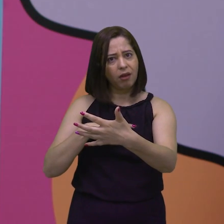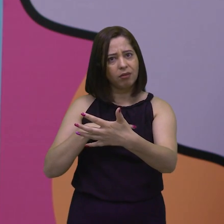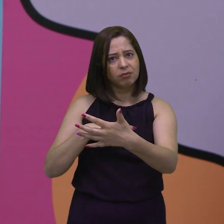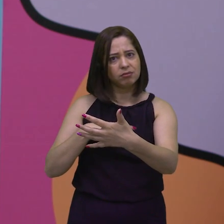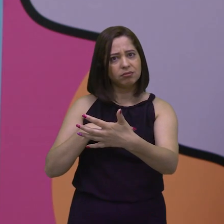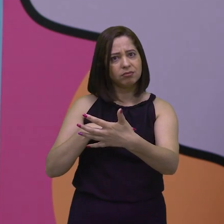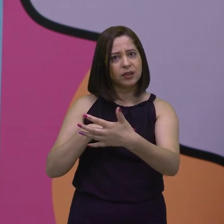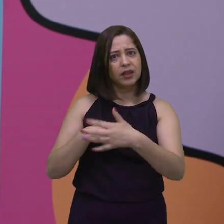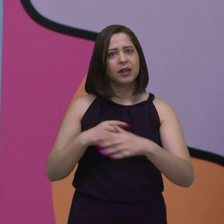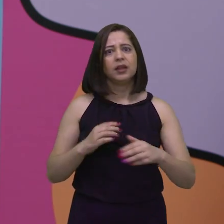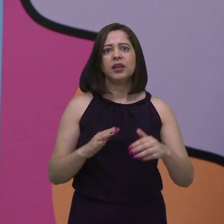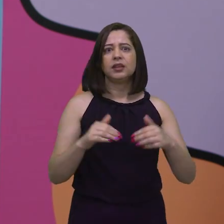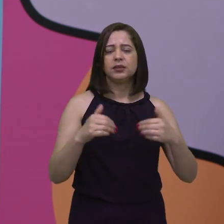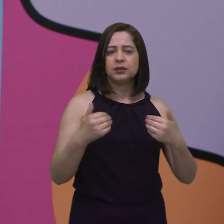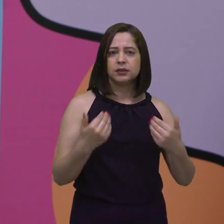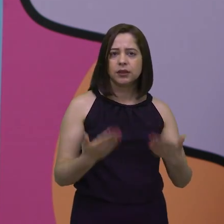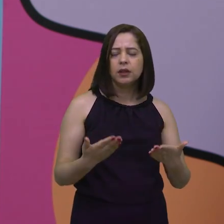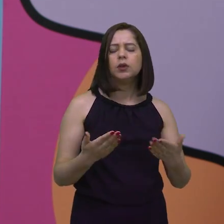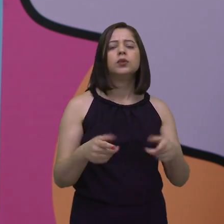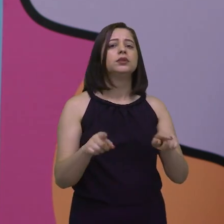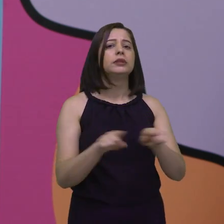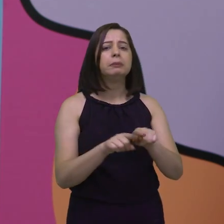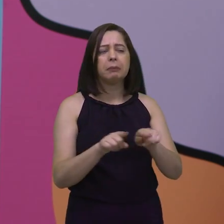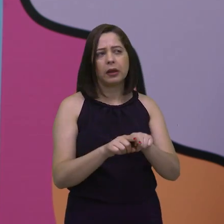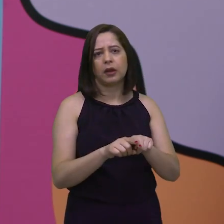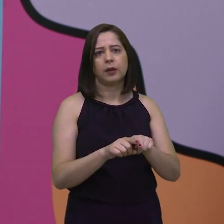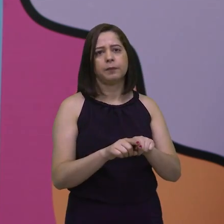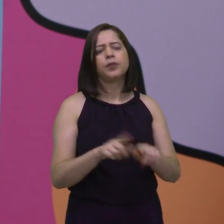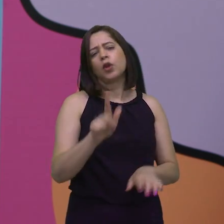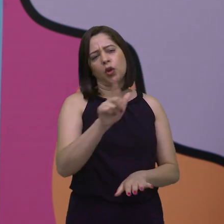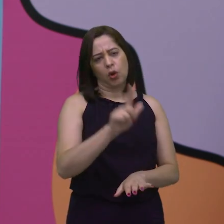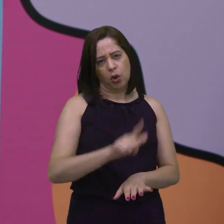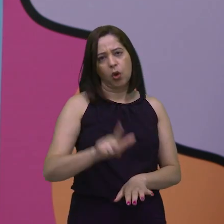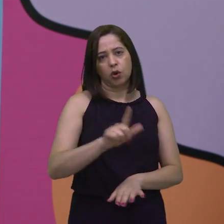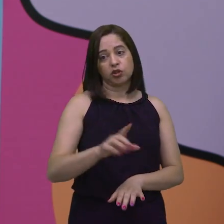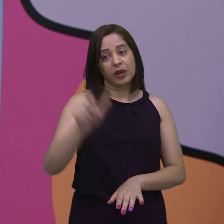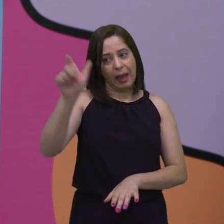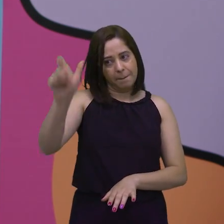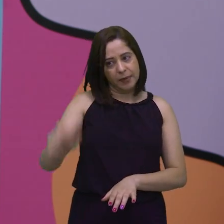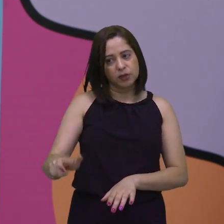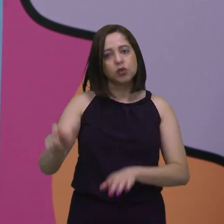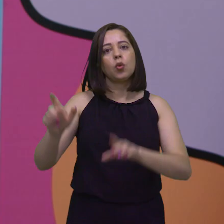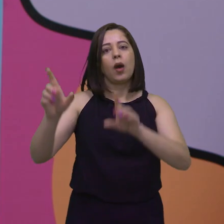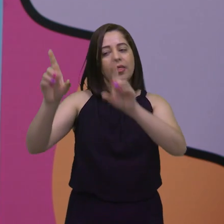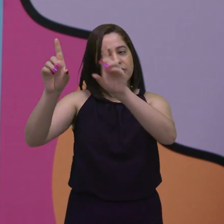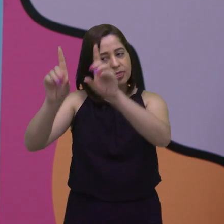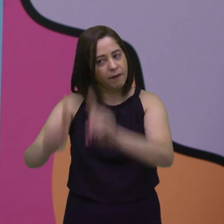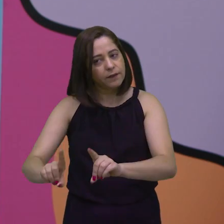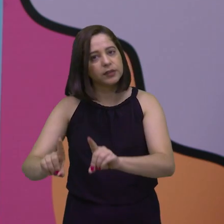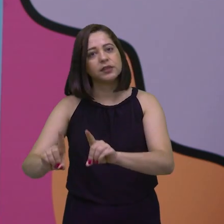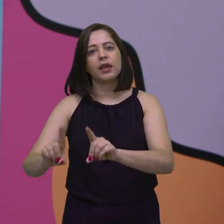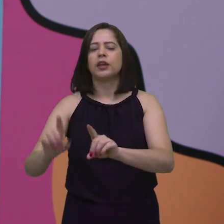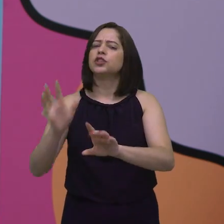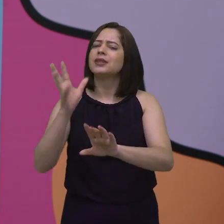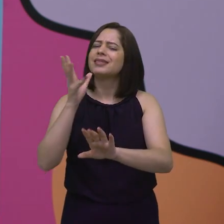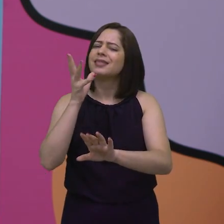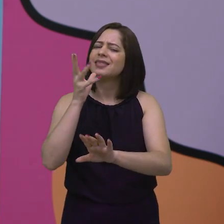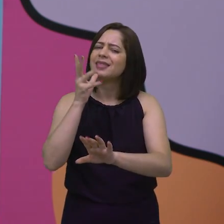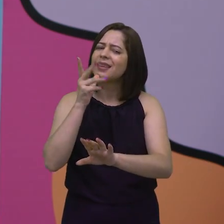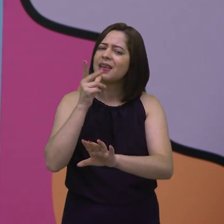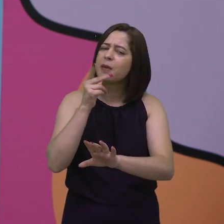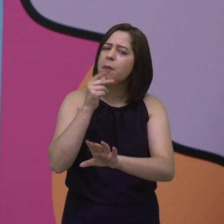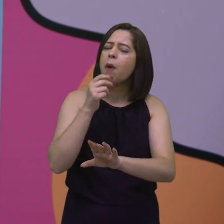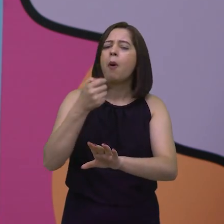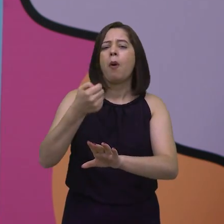capacidades que ela tem. Certamente, uma pessoa com deficiência não vai render o